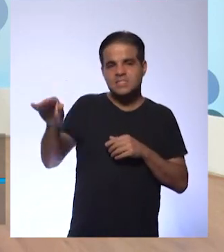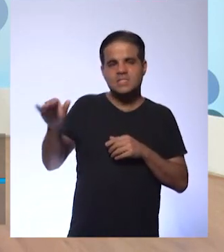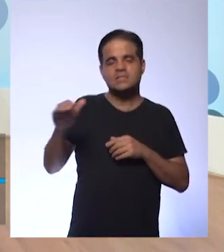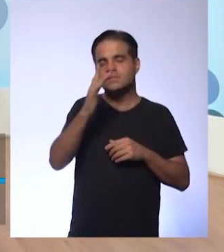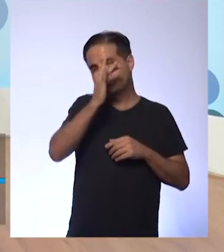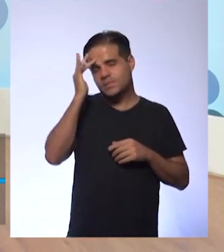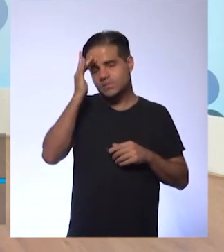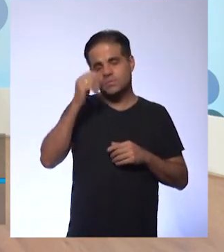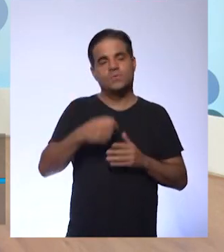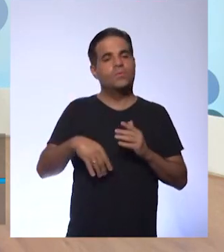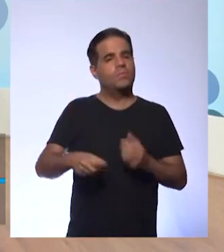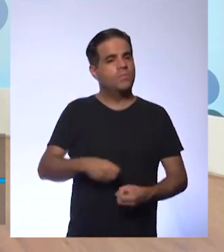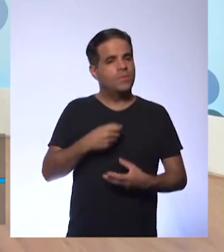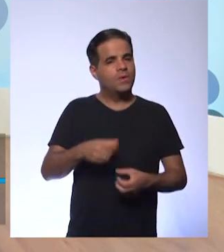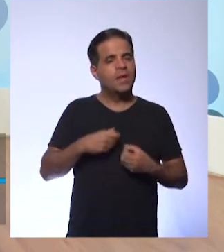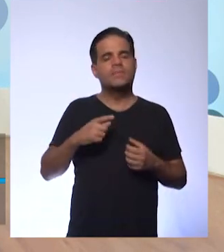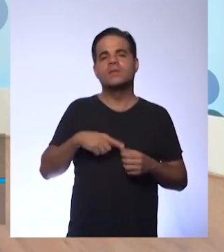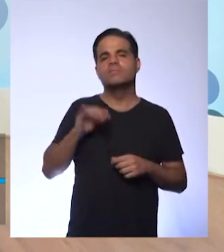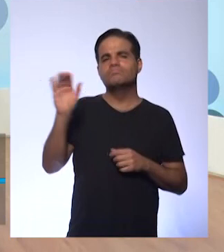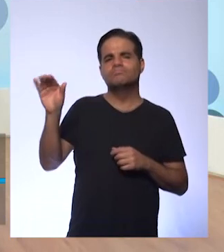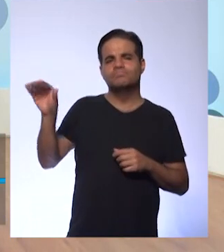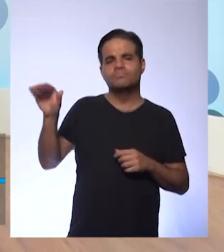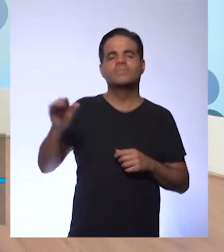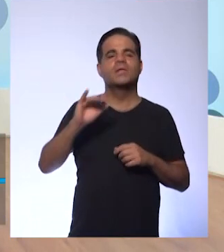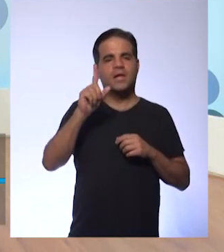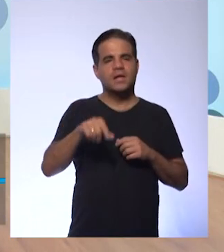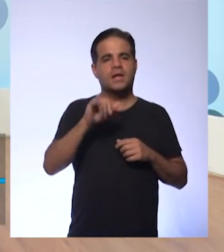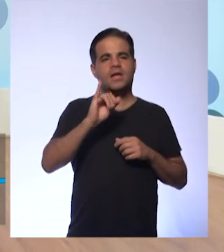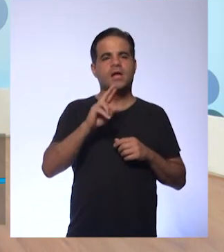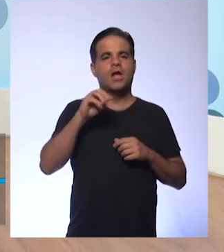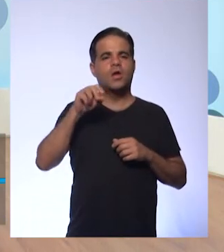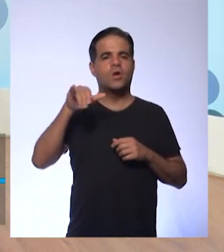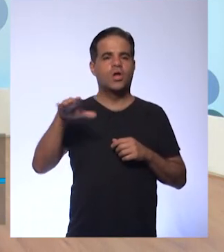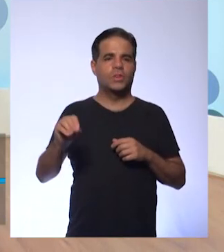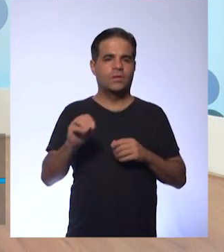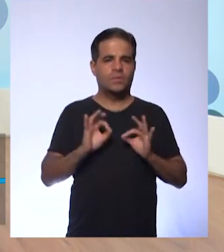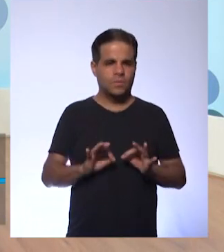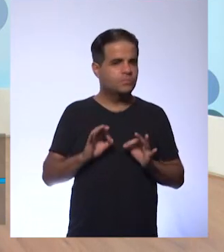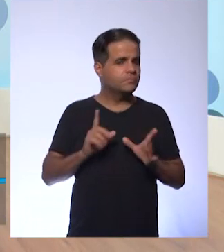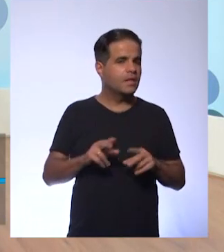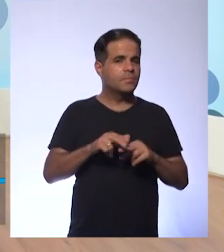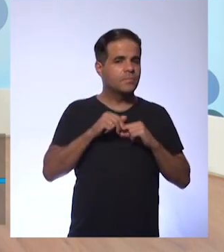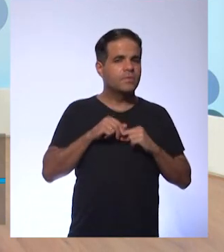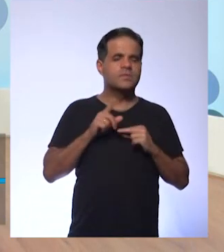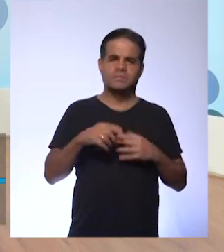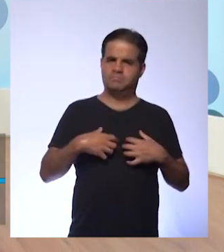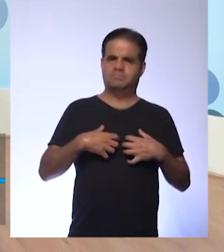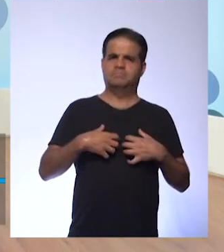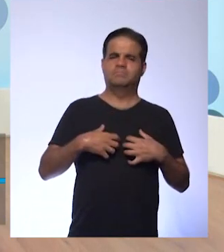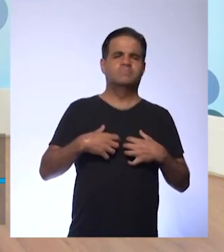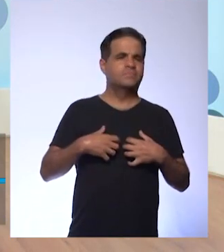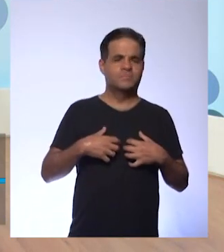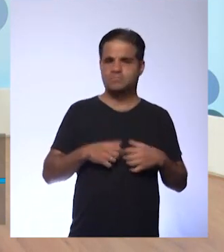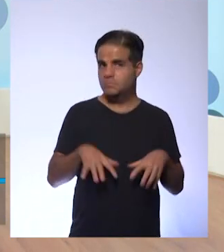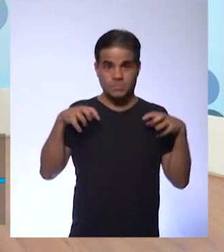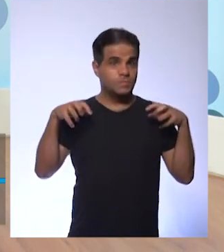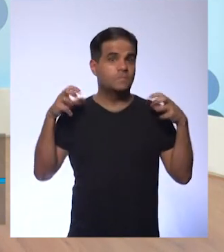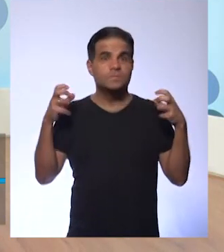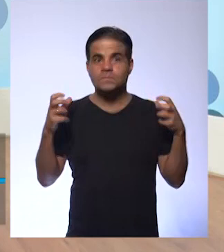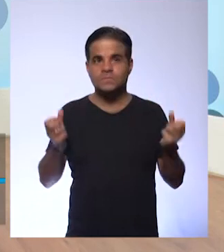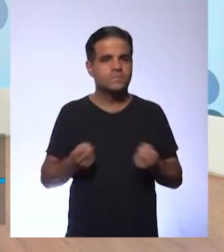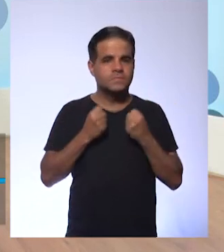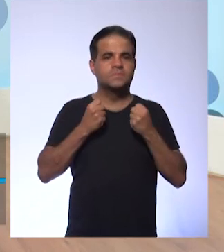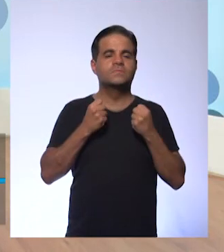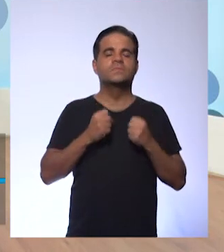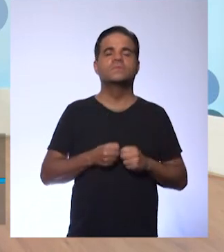verdade. O poema inteiro ali é Tem uma né? cutucada. É irônico, né? Até. É por isso que ficou meio de terror ali. Mas,